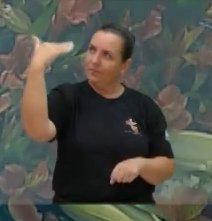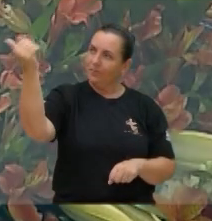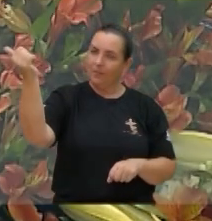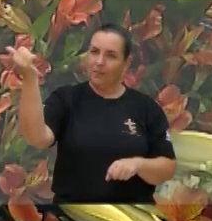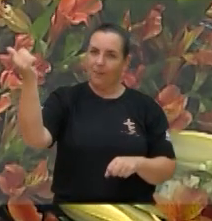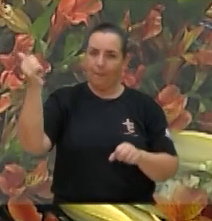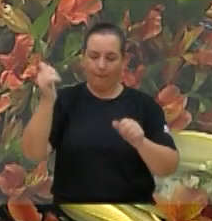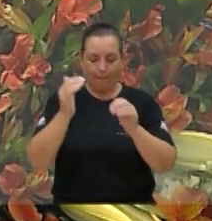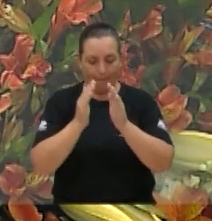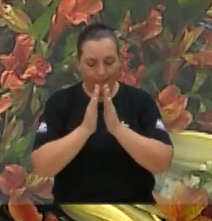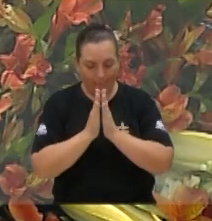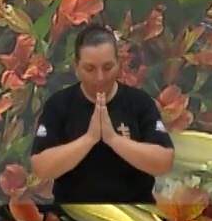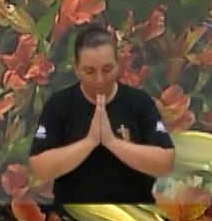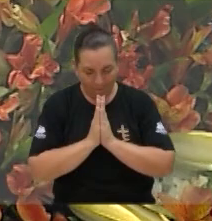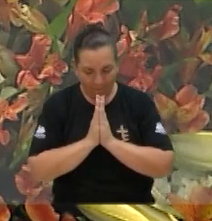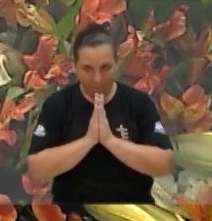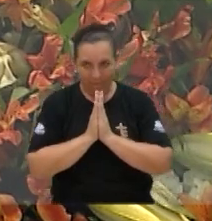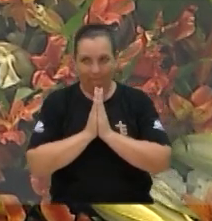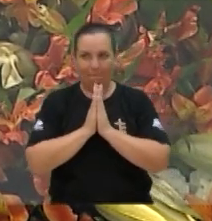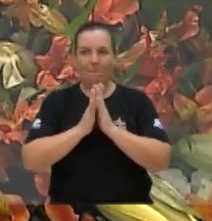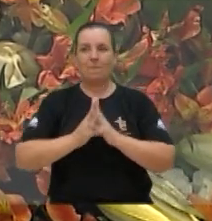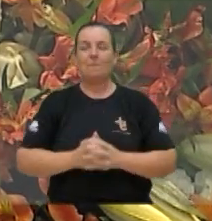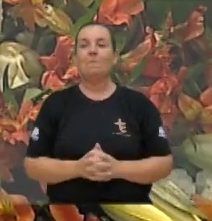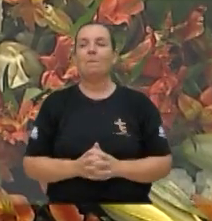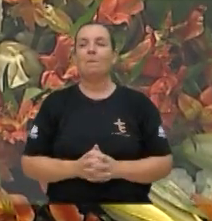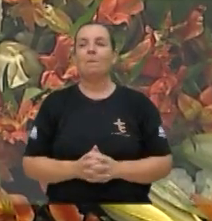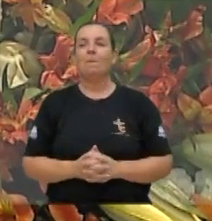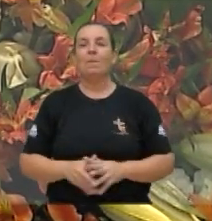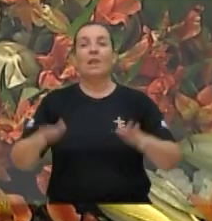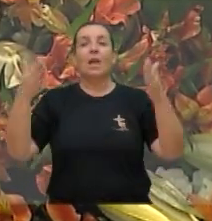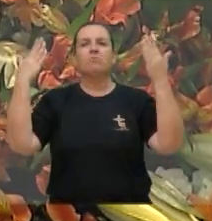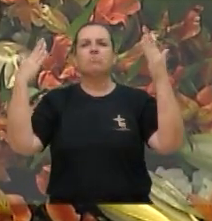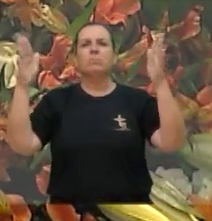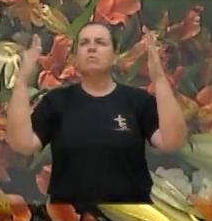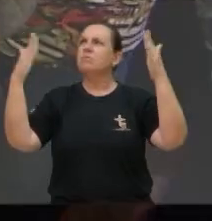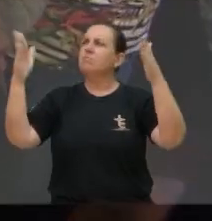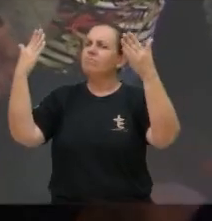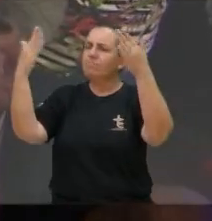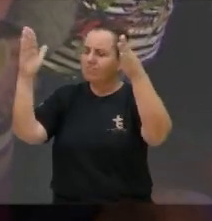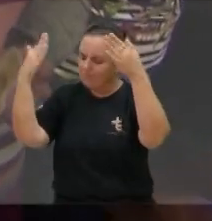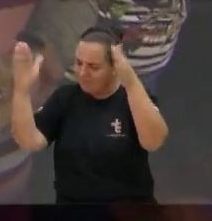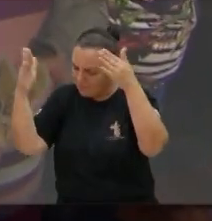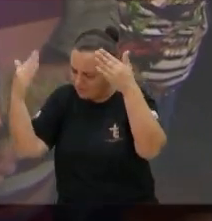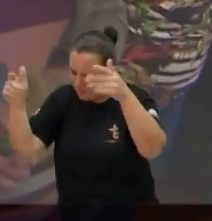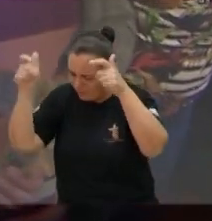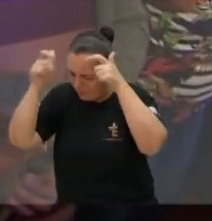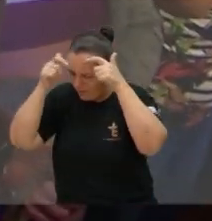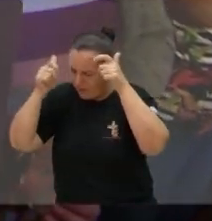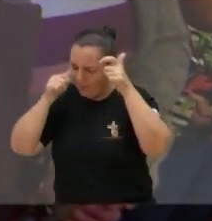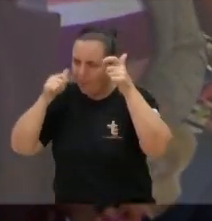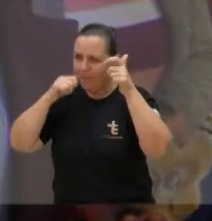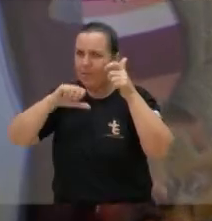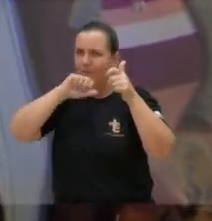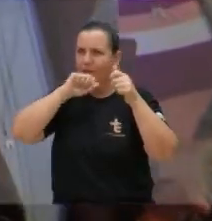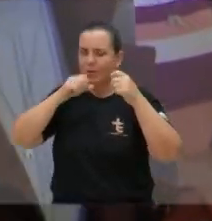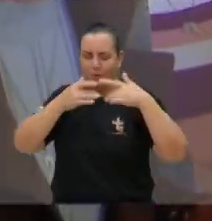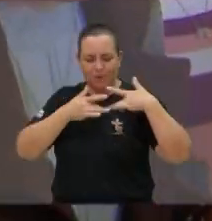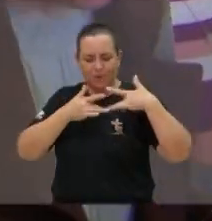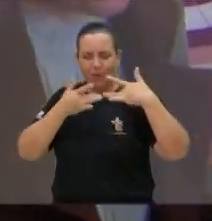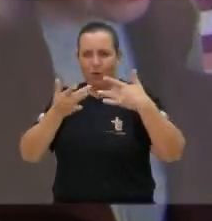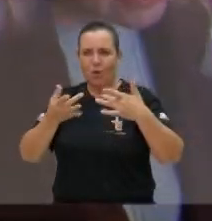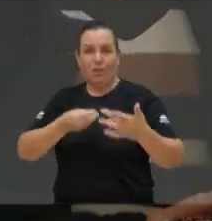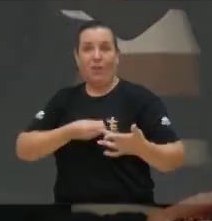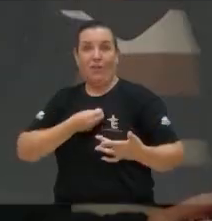hora de nossa morte. Salve Rainha, Mãe de misericórdia, vida, doçura